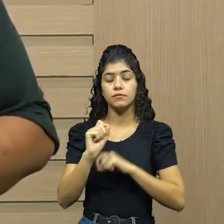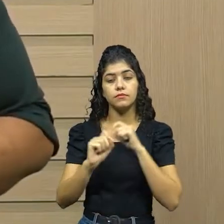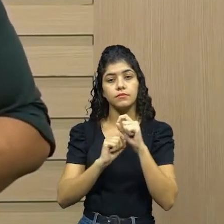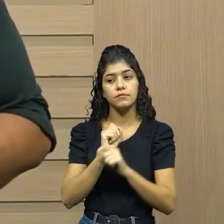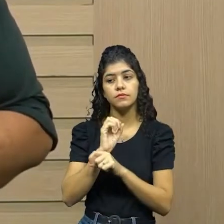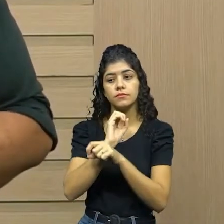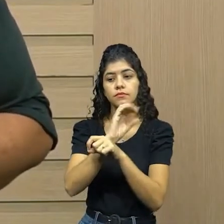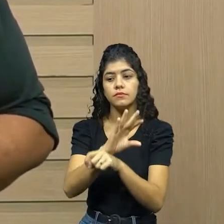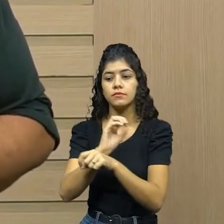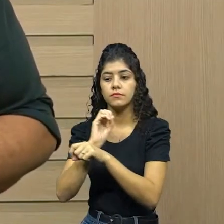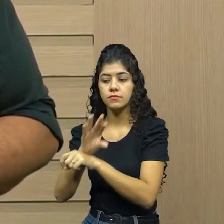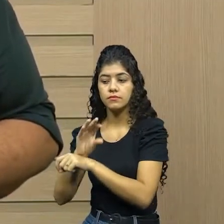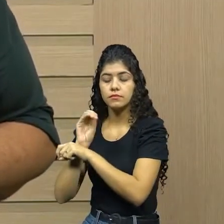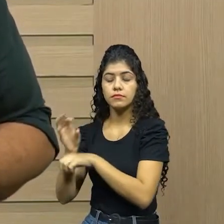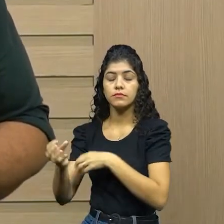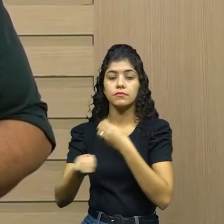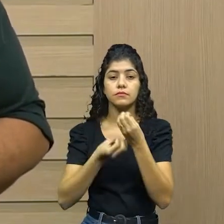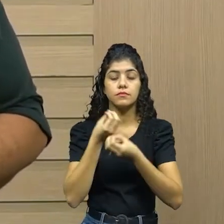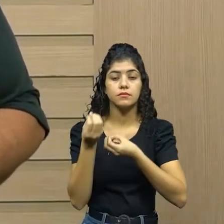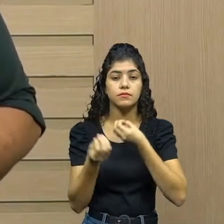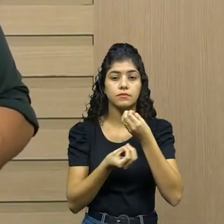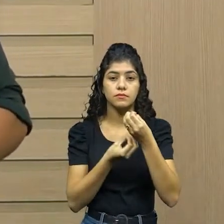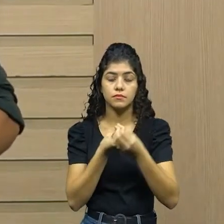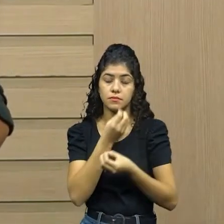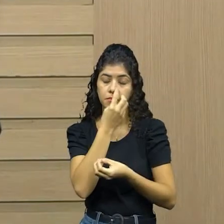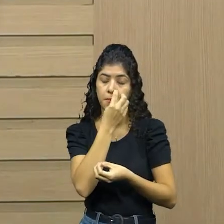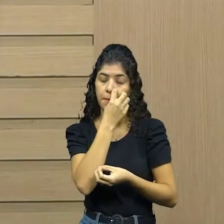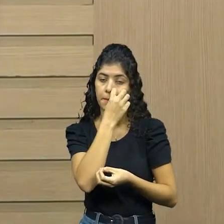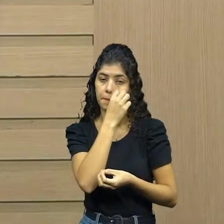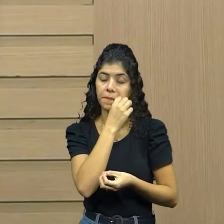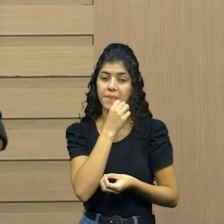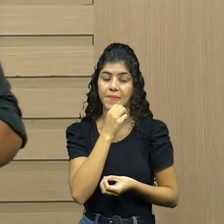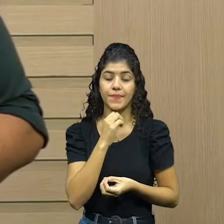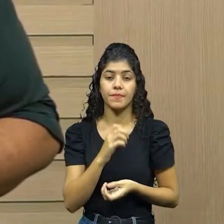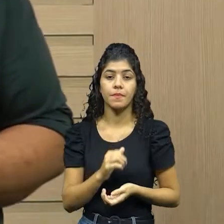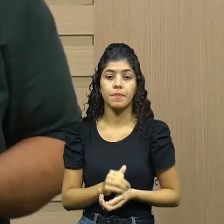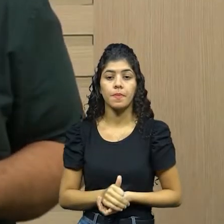distribuição? É como esse